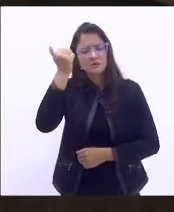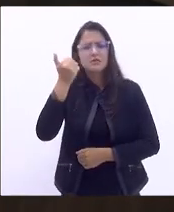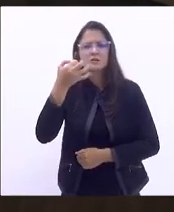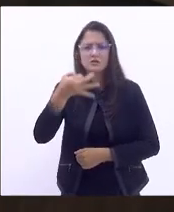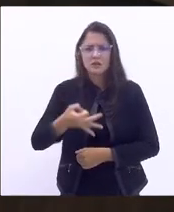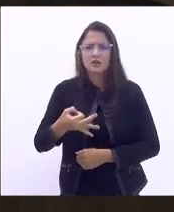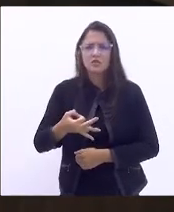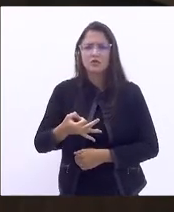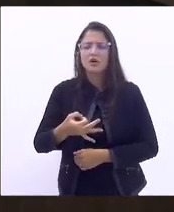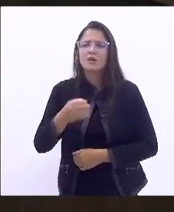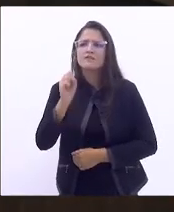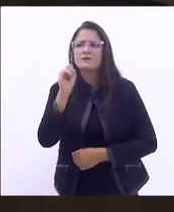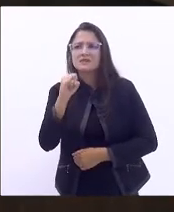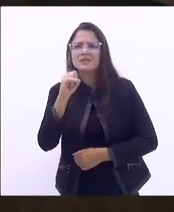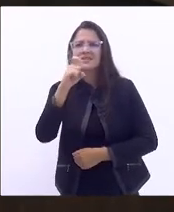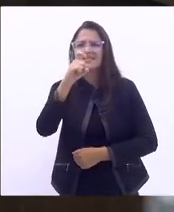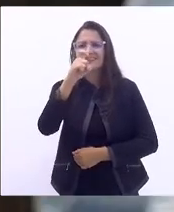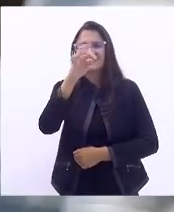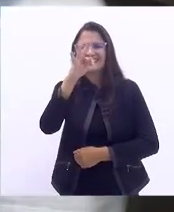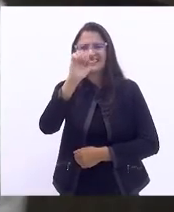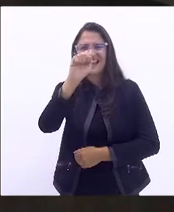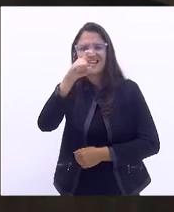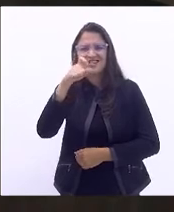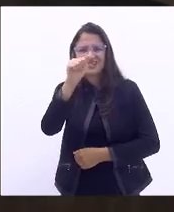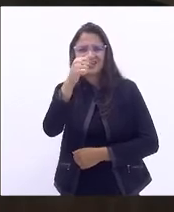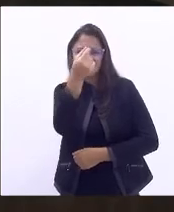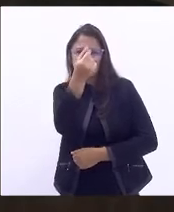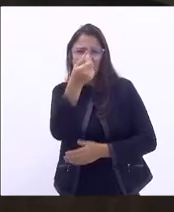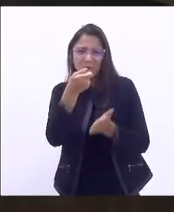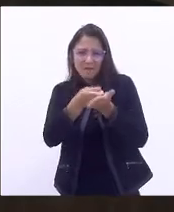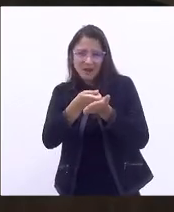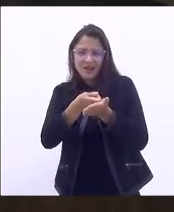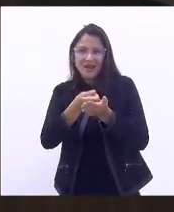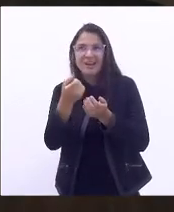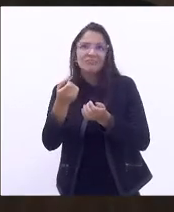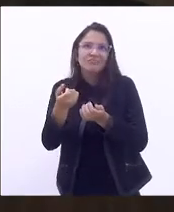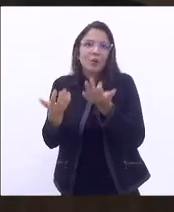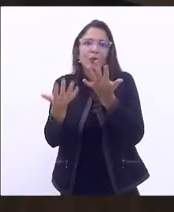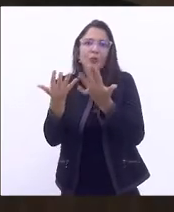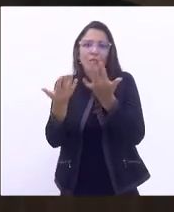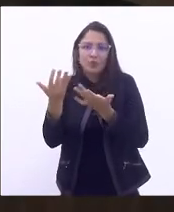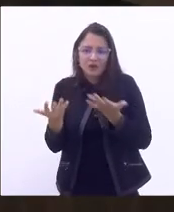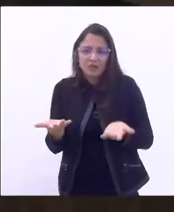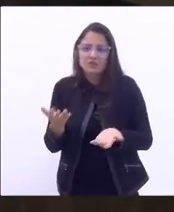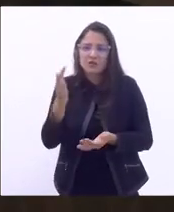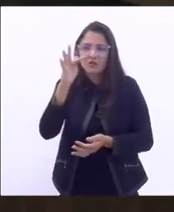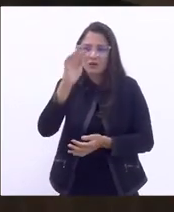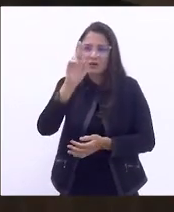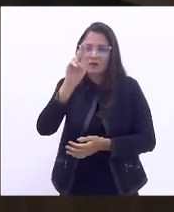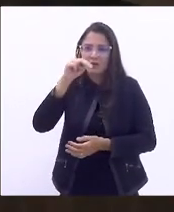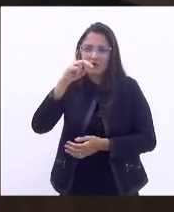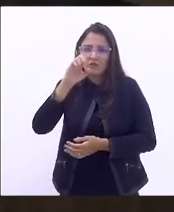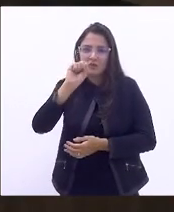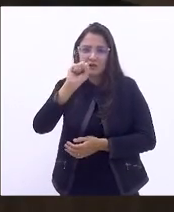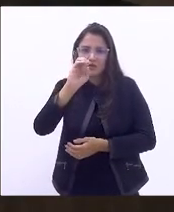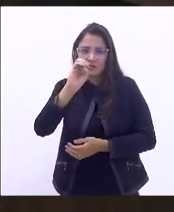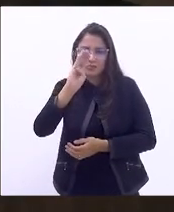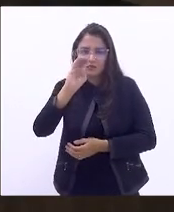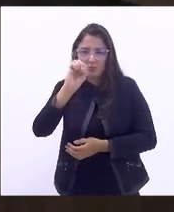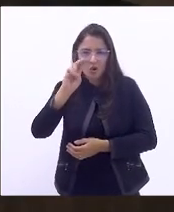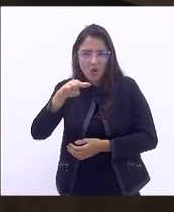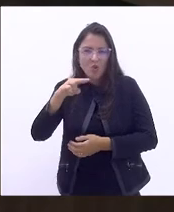a isenção da taxa de incêndio do Funesbom para o aluguel